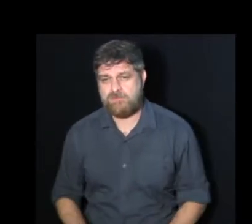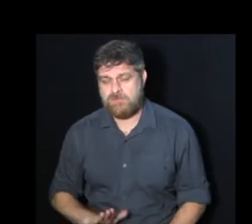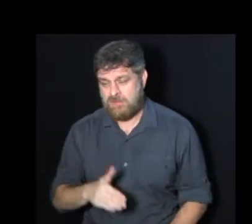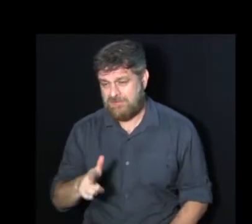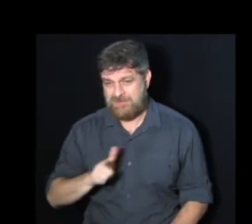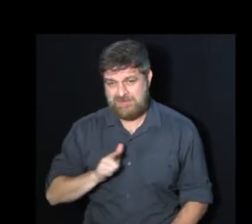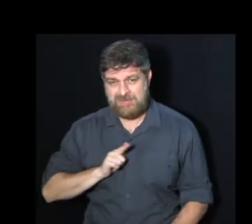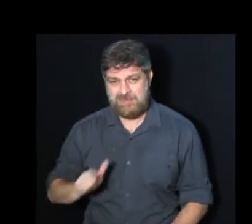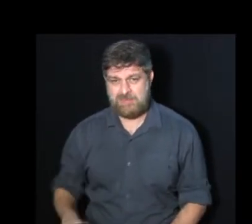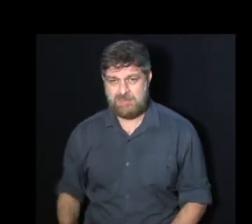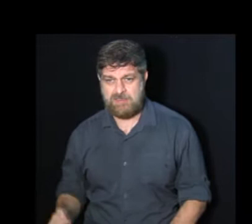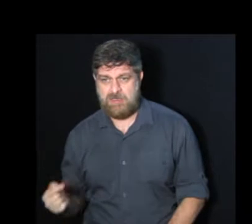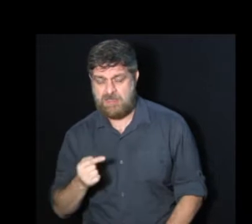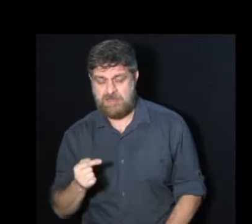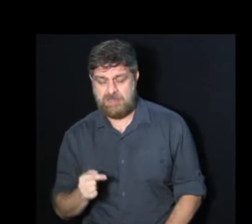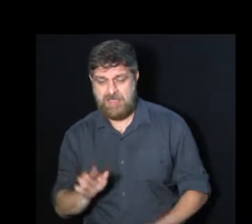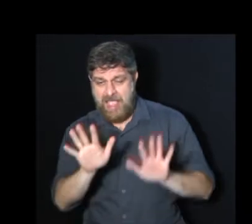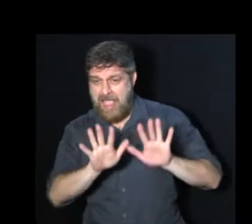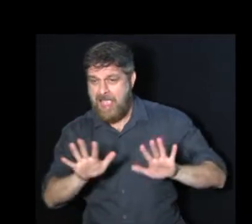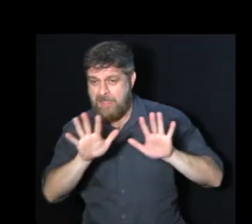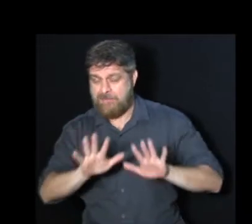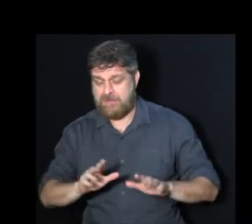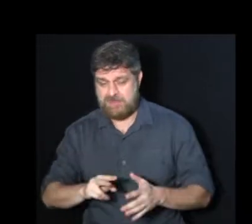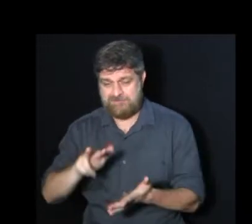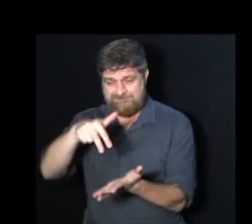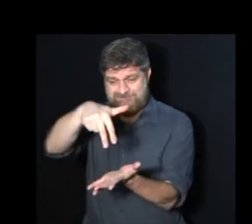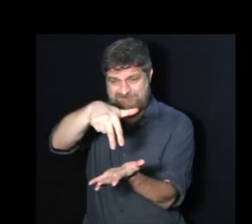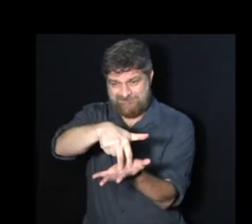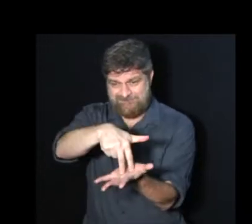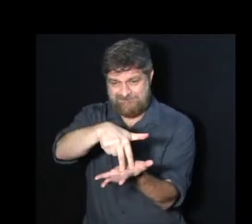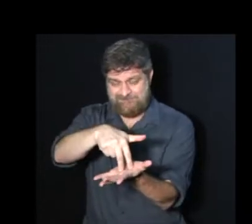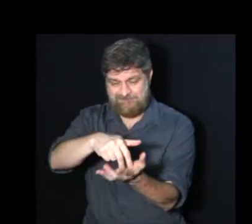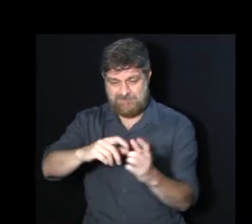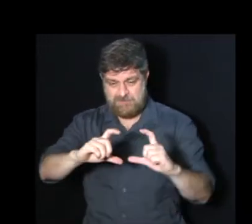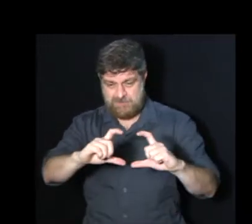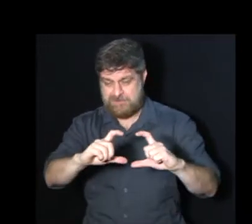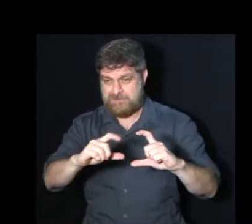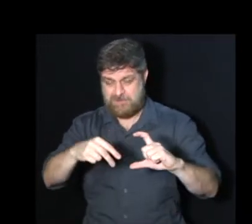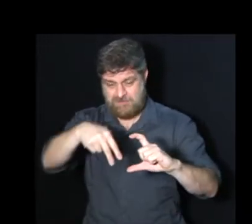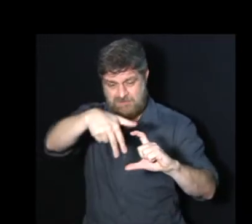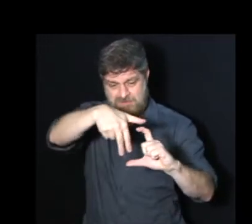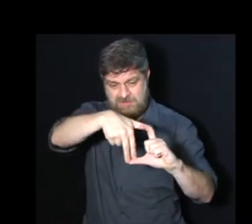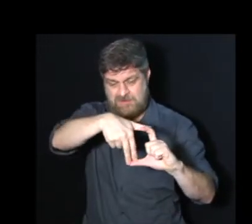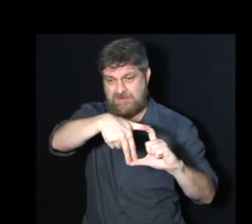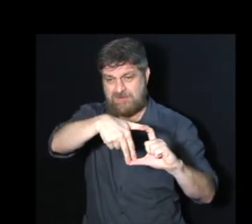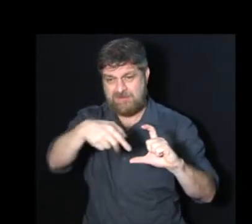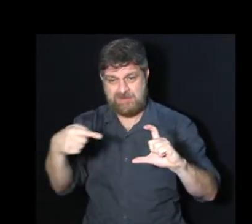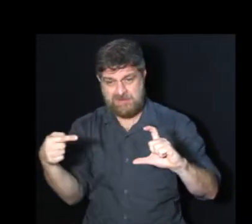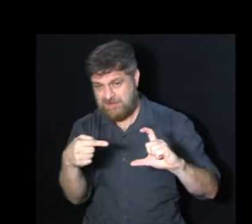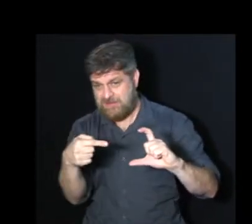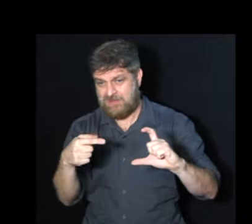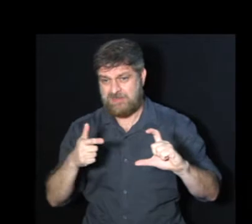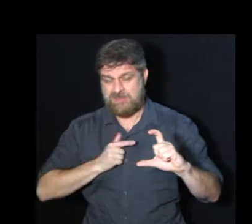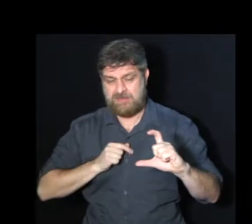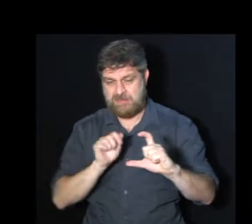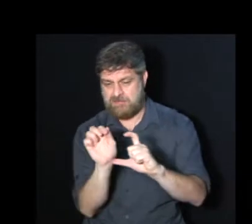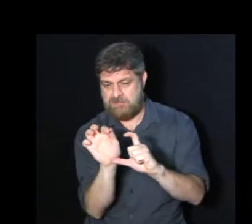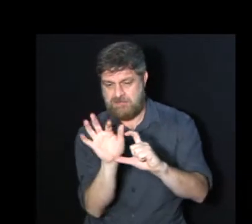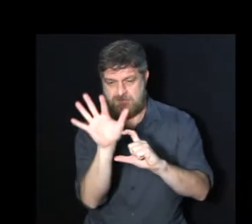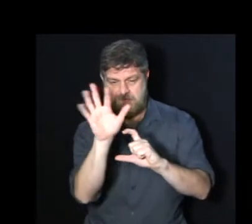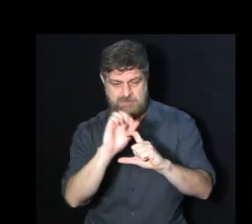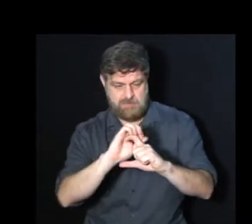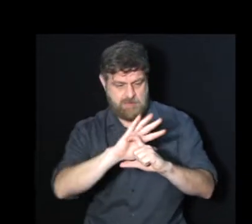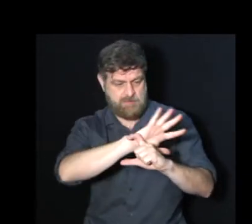ao centro, aqui eu não tenho essa imagem do círculo, mas quanto mais ao centro de um círculo com diversas interseções que